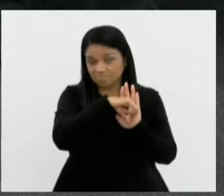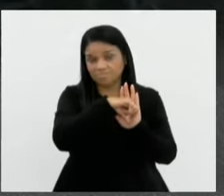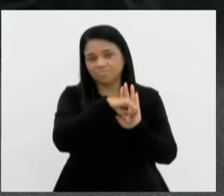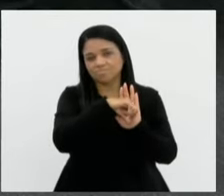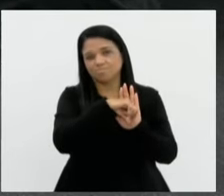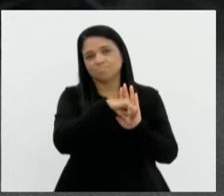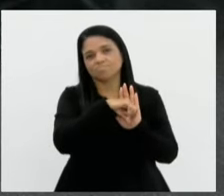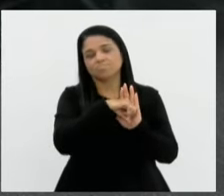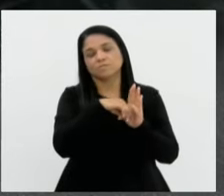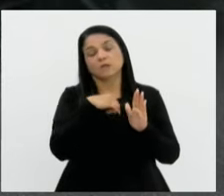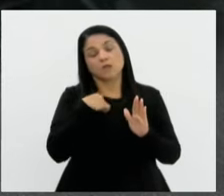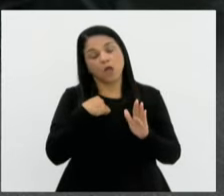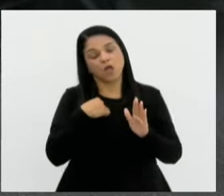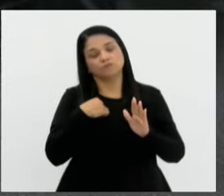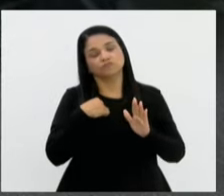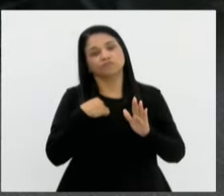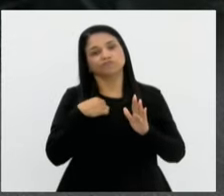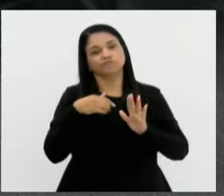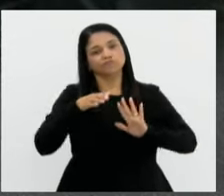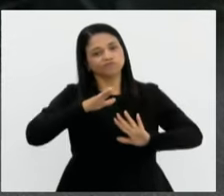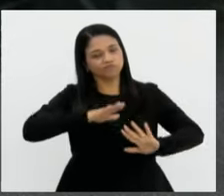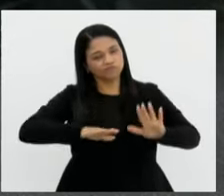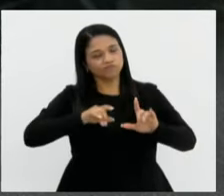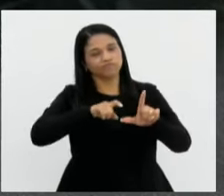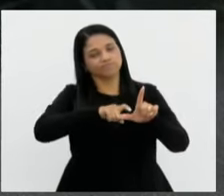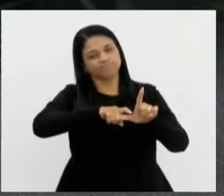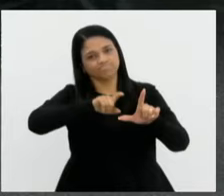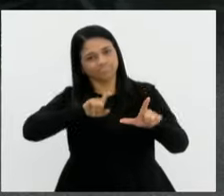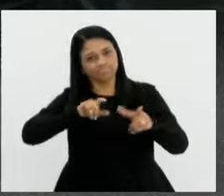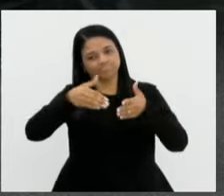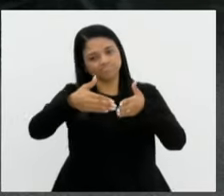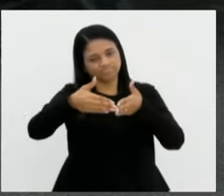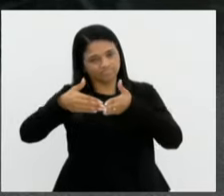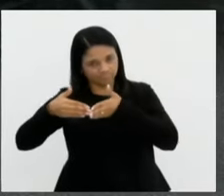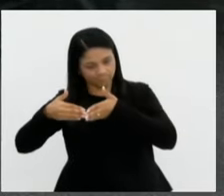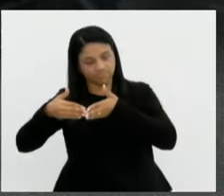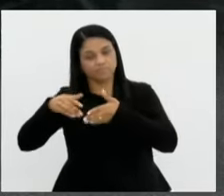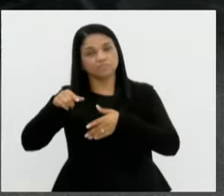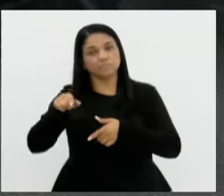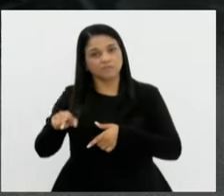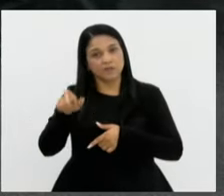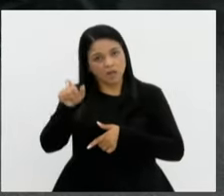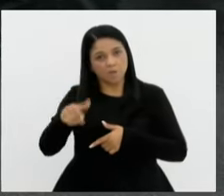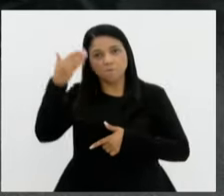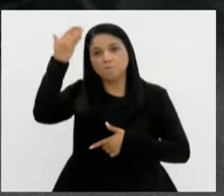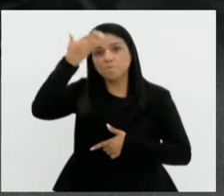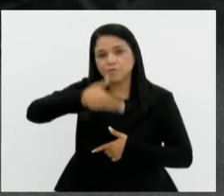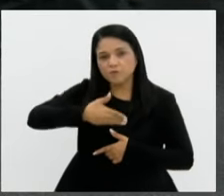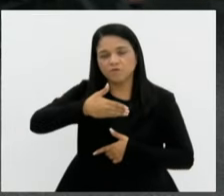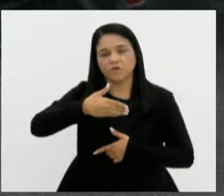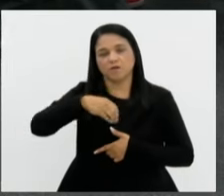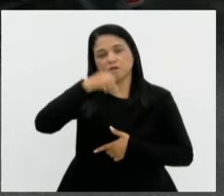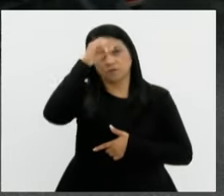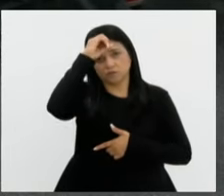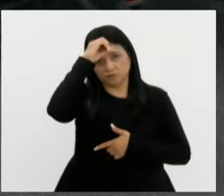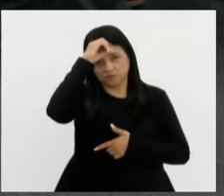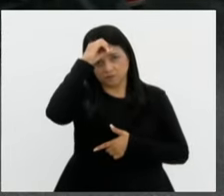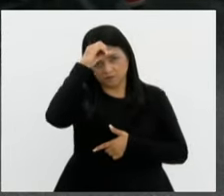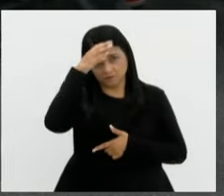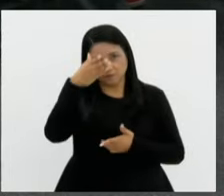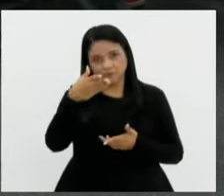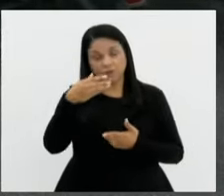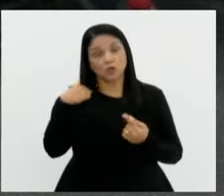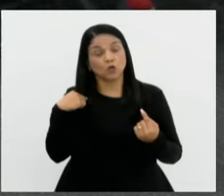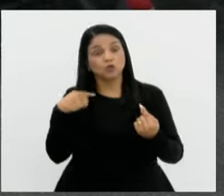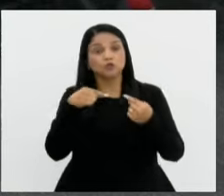no exercício do mandato, até para que ele mesmo possa, ou ela mesmo possa, provar a sua inocência. Então,